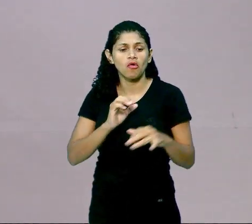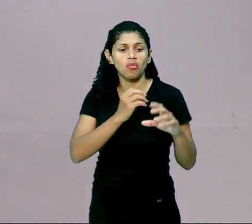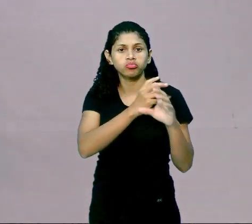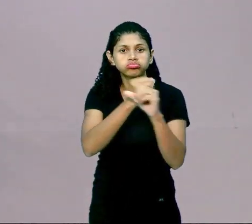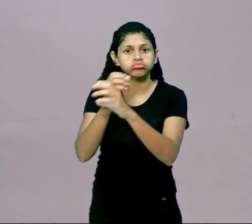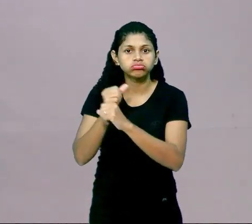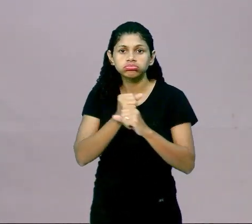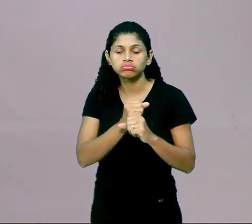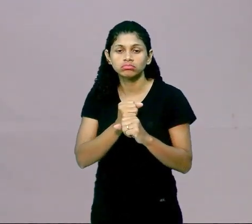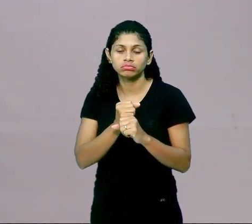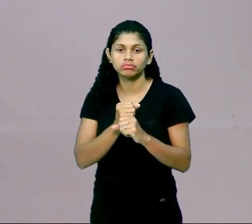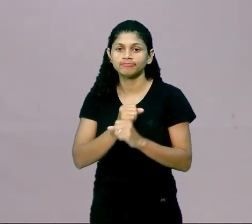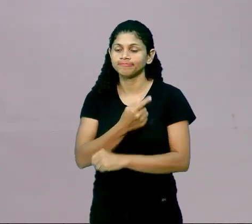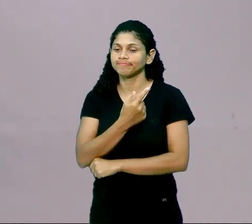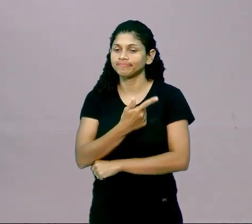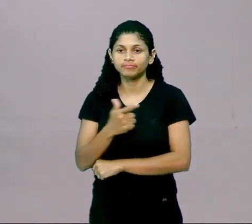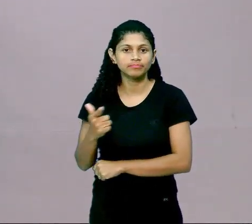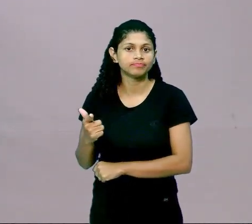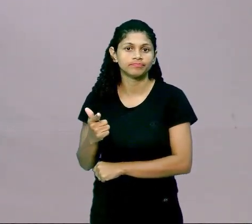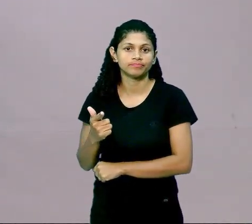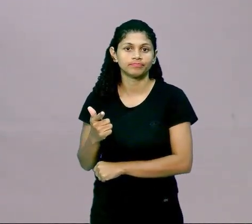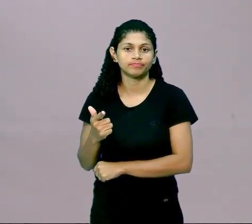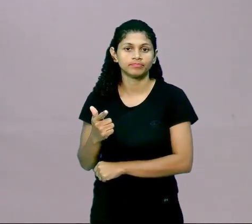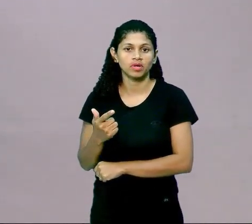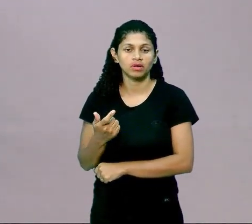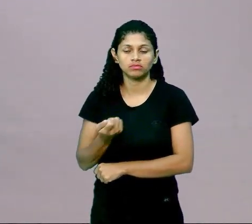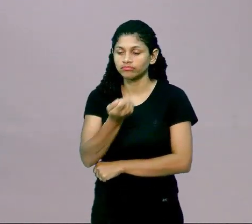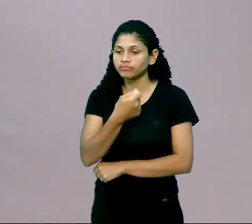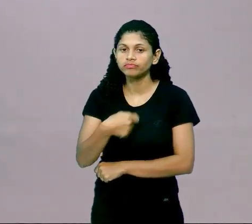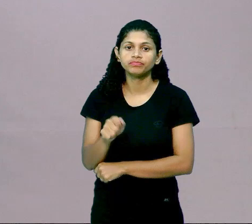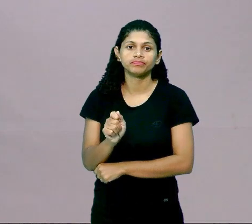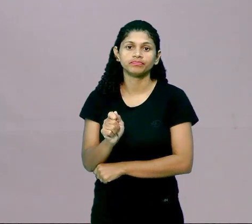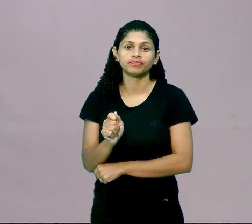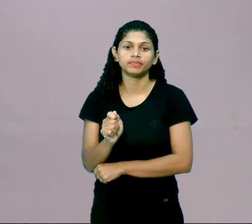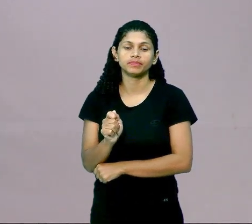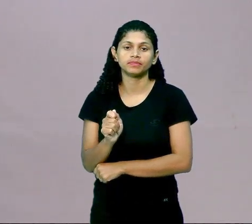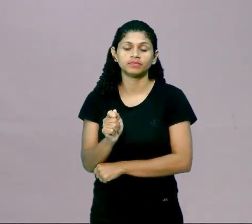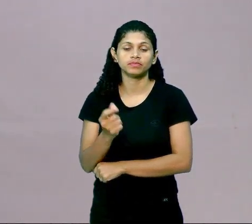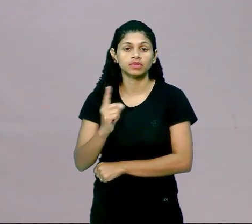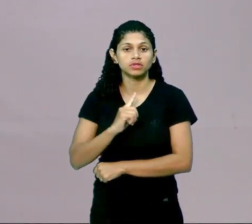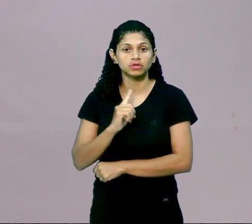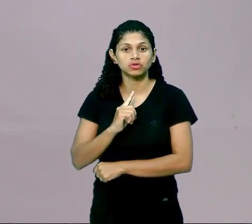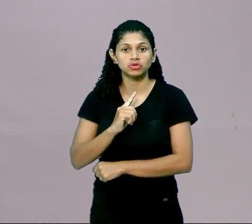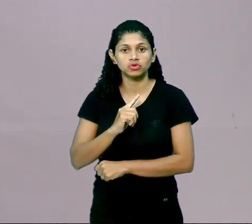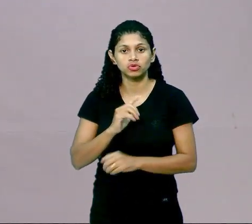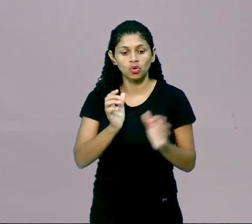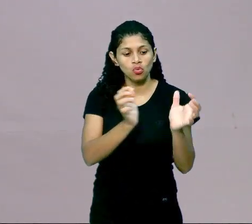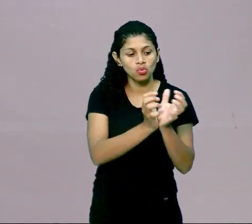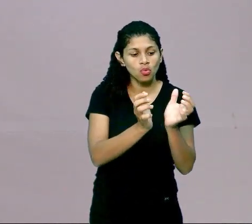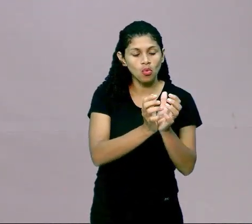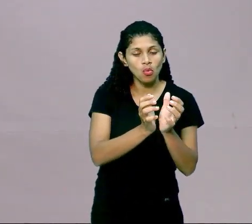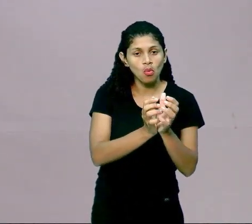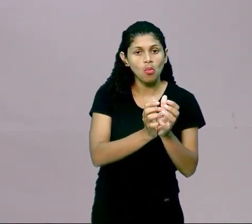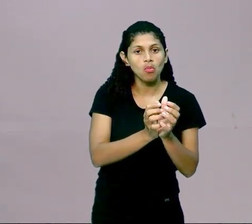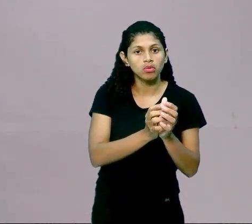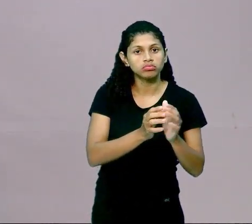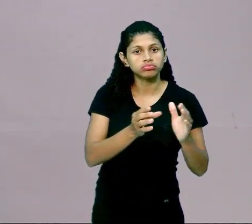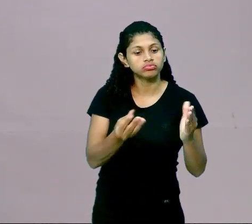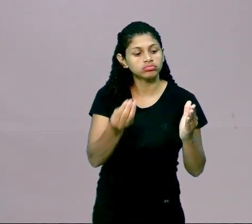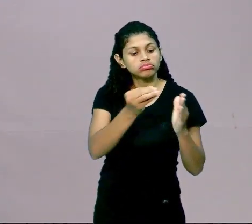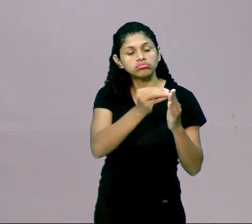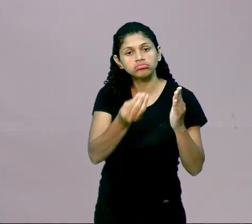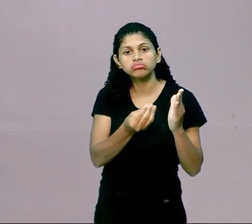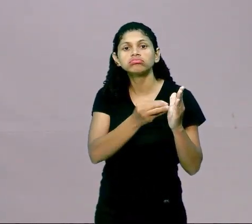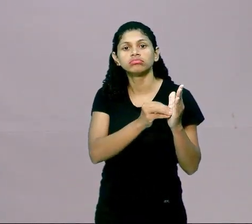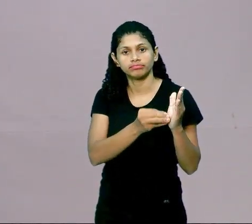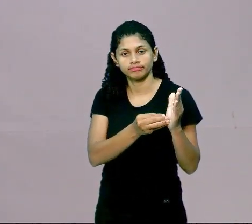Não, eu tinha aquela função. Então, onde tinha os elementos do A, eu só troquei no valor do X. Tudo bem?